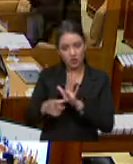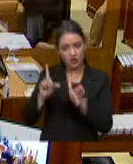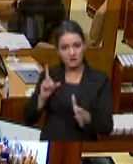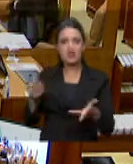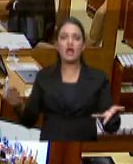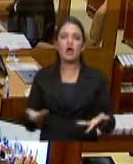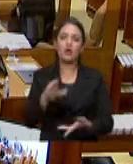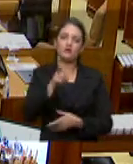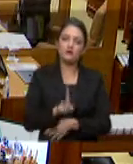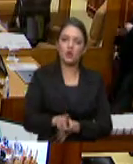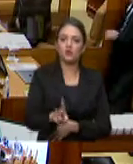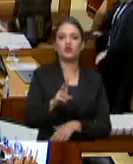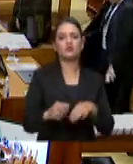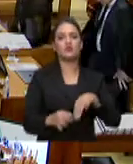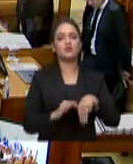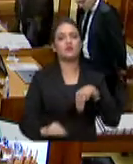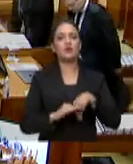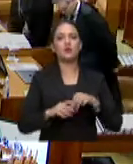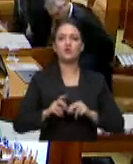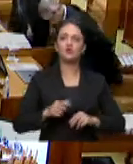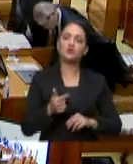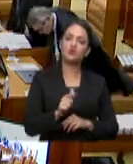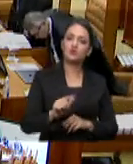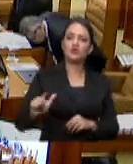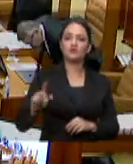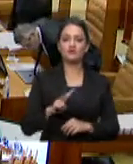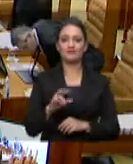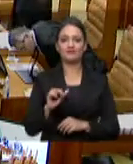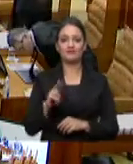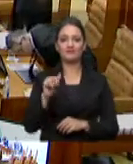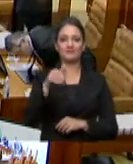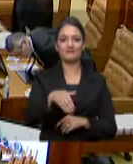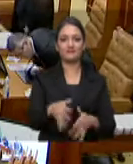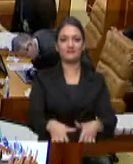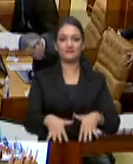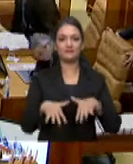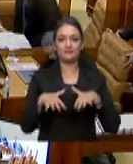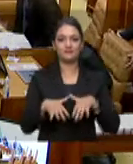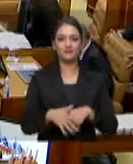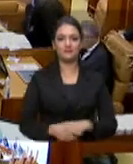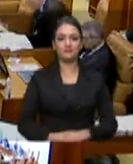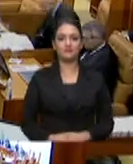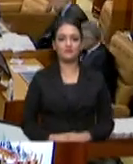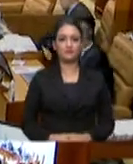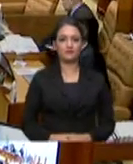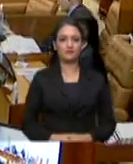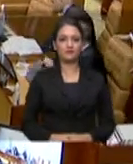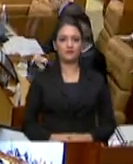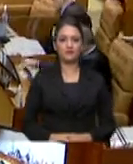nesta segunda parte da sessão desta quinta-feira, ao vivo, direto do plenário. Podemos sentar.